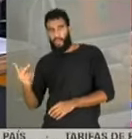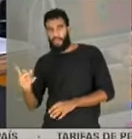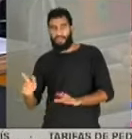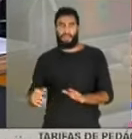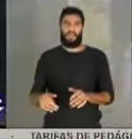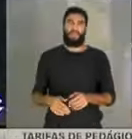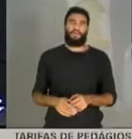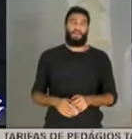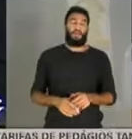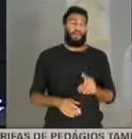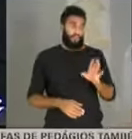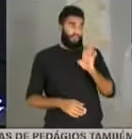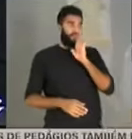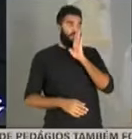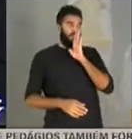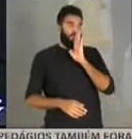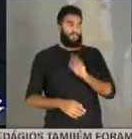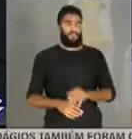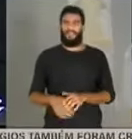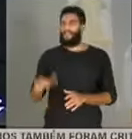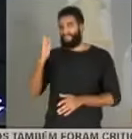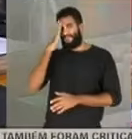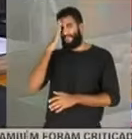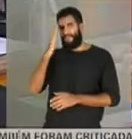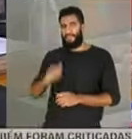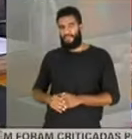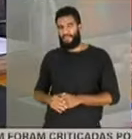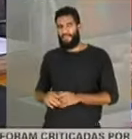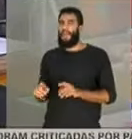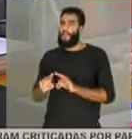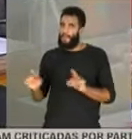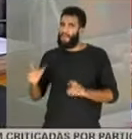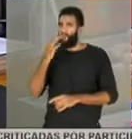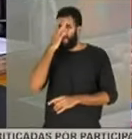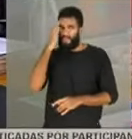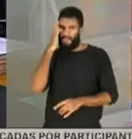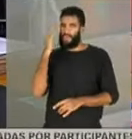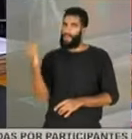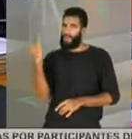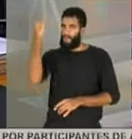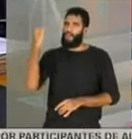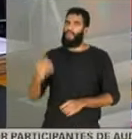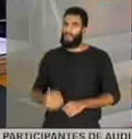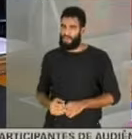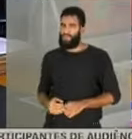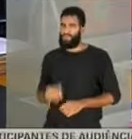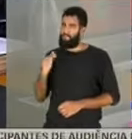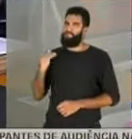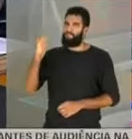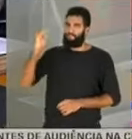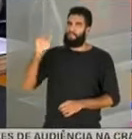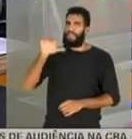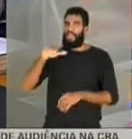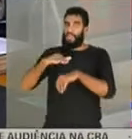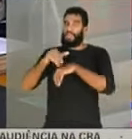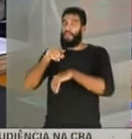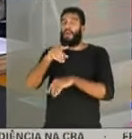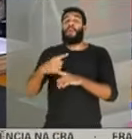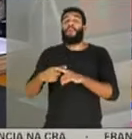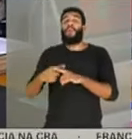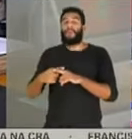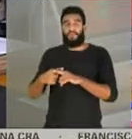Vou ficar em silêncio, senador. Sabia. Mas certamente foi gente importante. Porque, veja, como diz o nosso